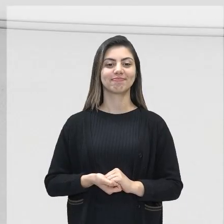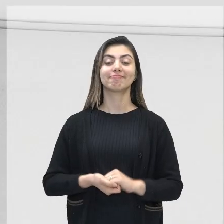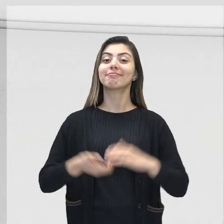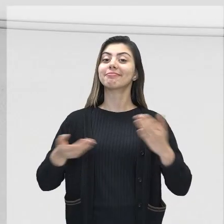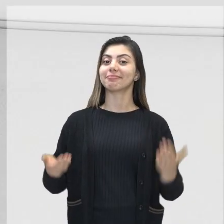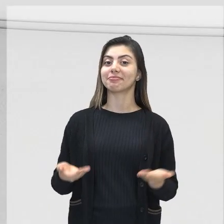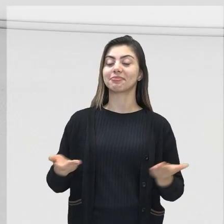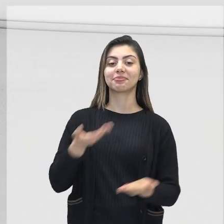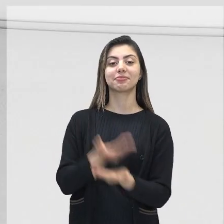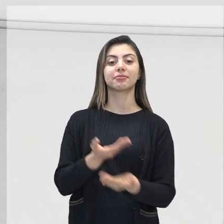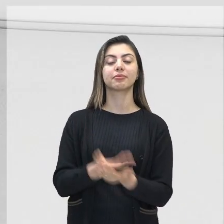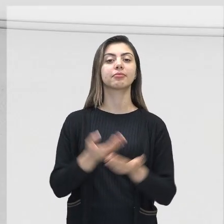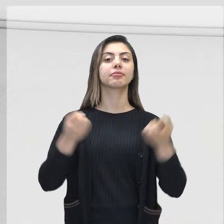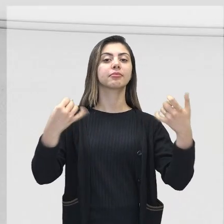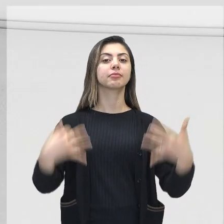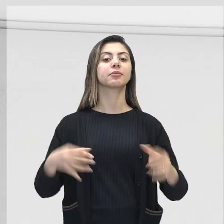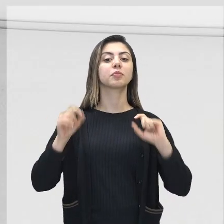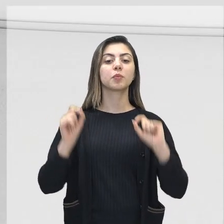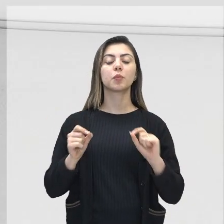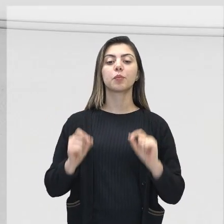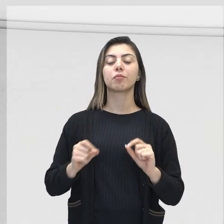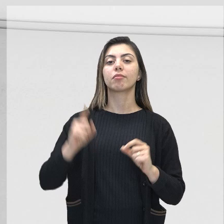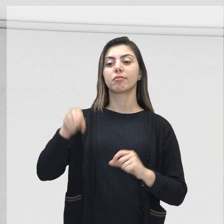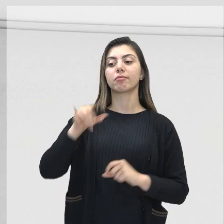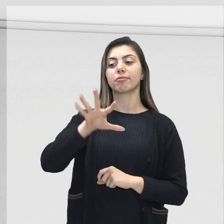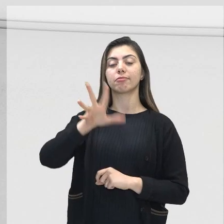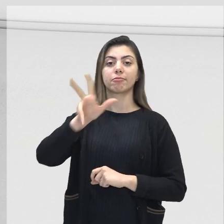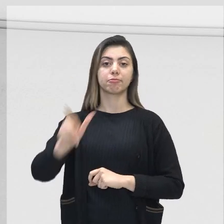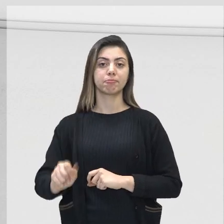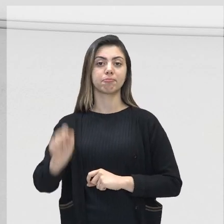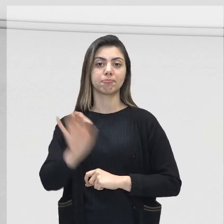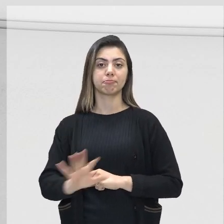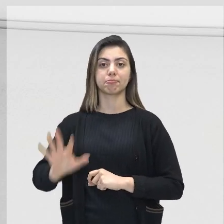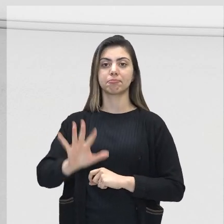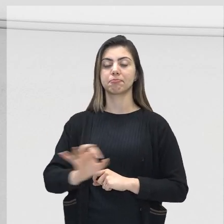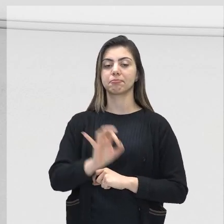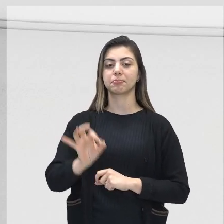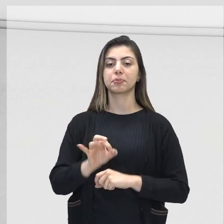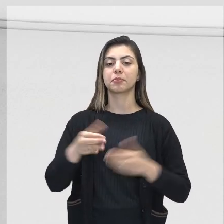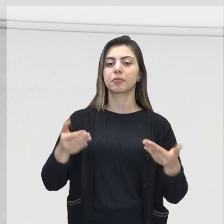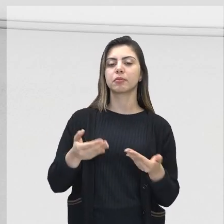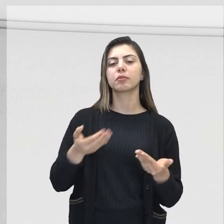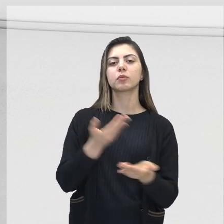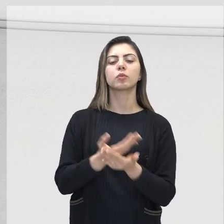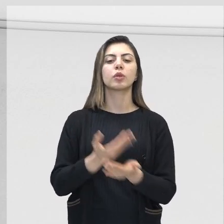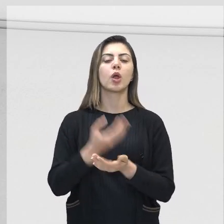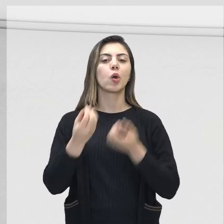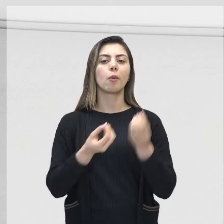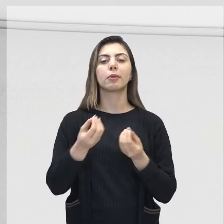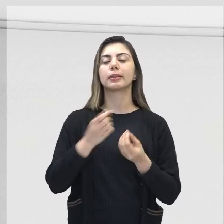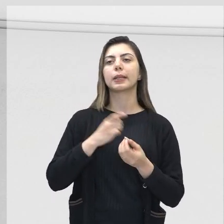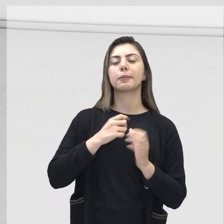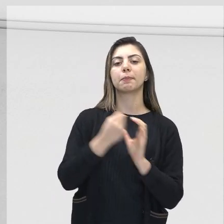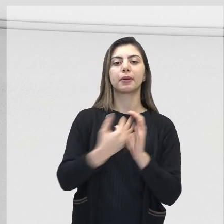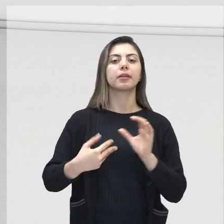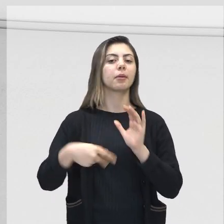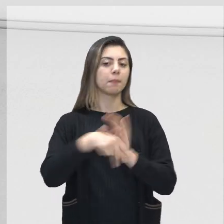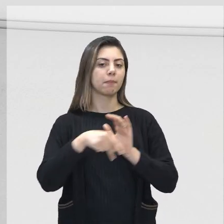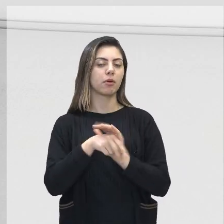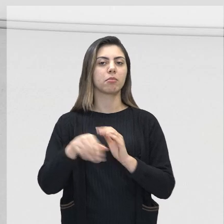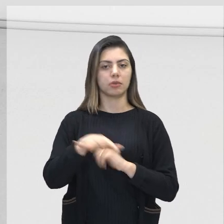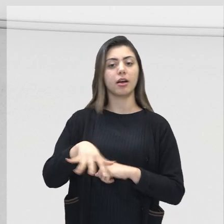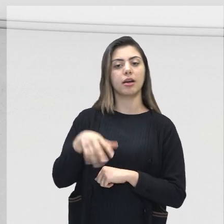Nesta aula, nós vamos falar sobre o continente africano de uma forma geral. Vamos entender quais são as principais características